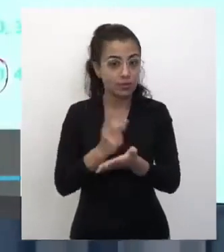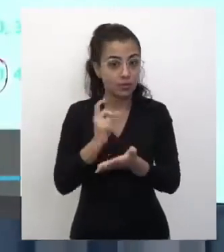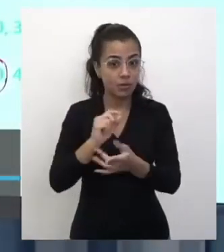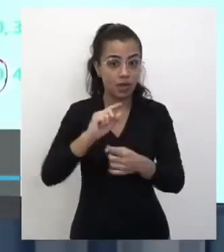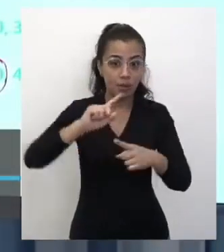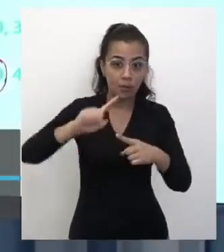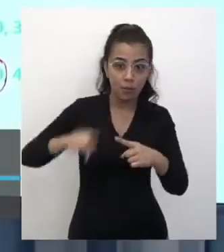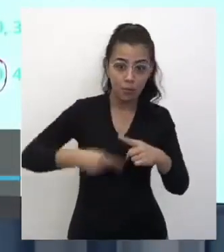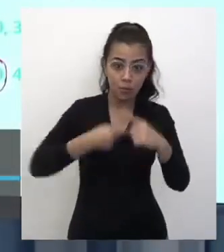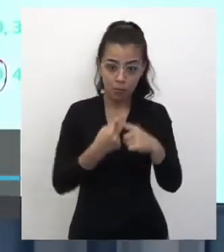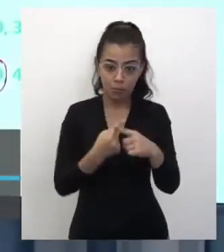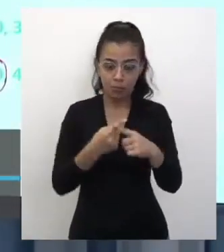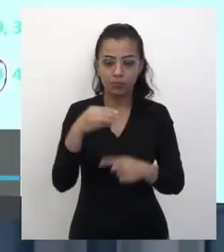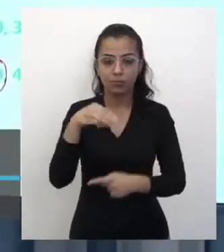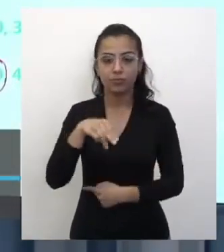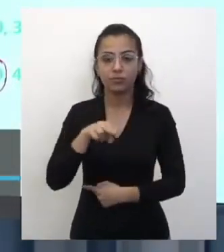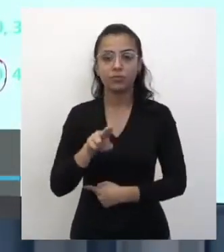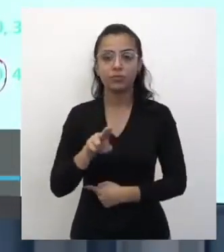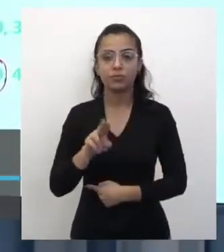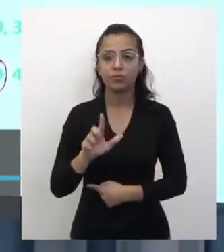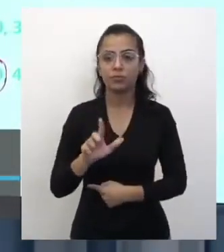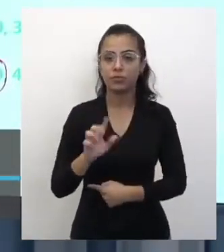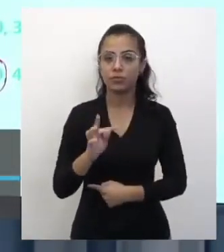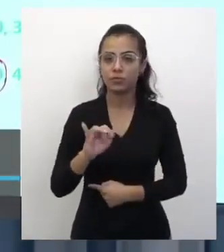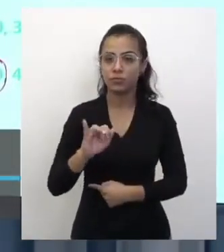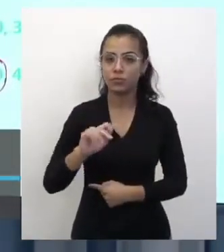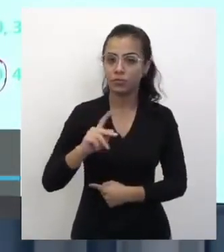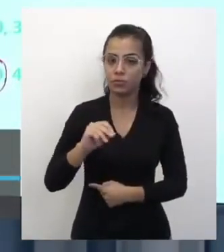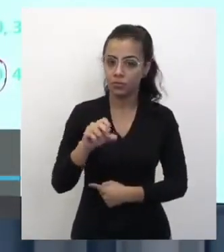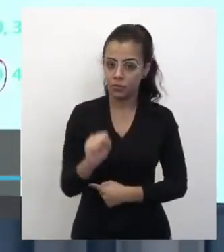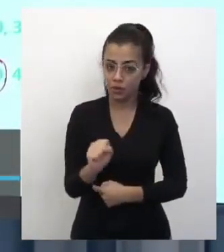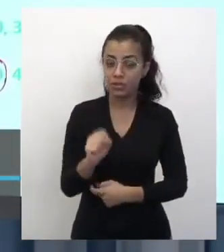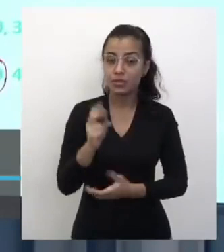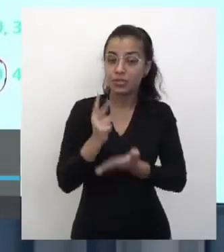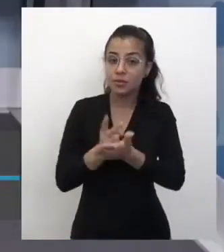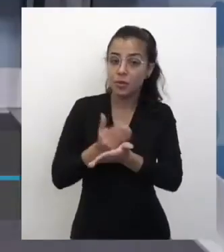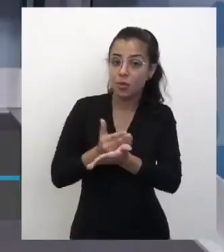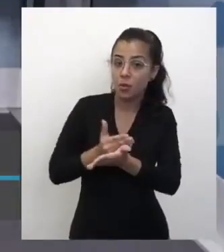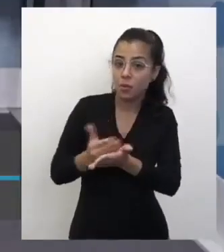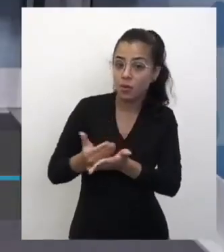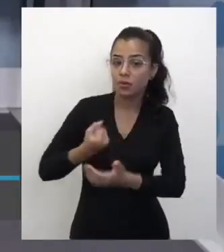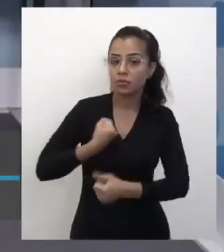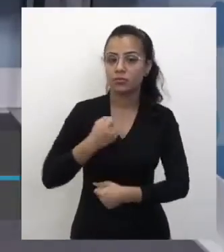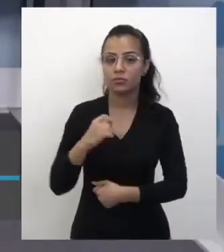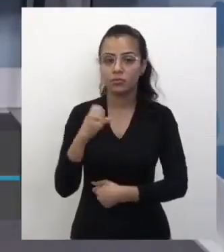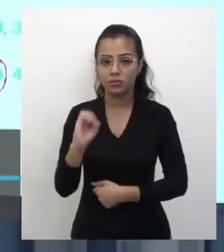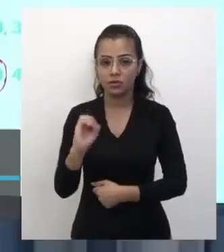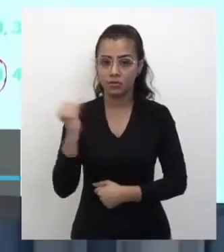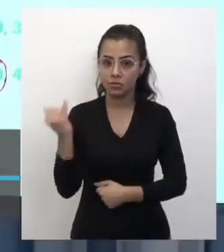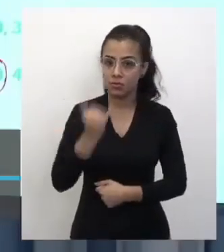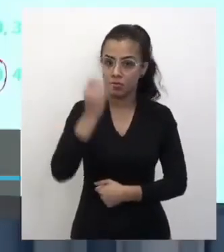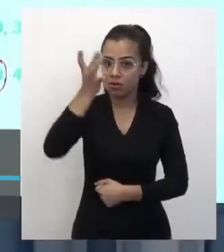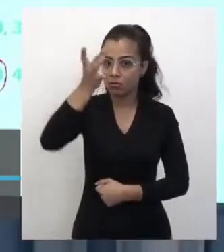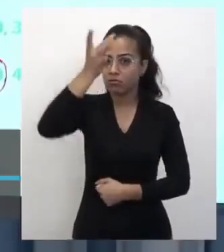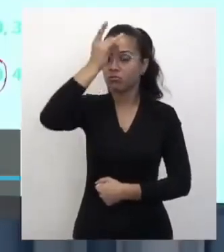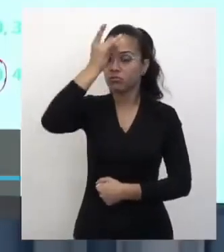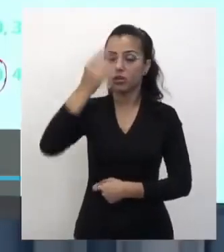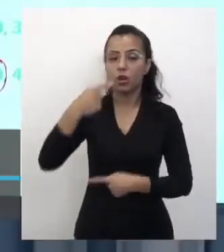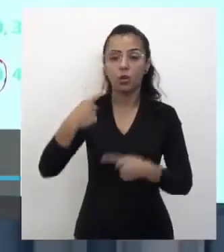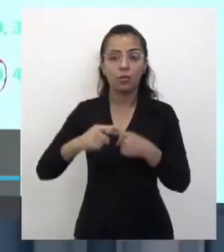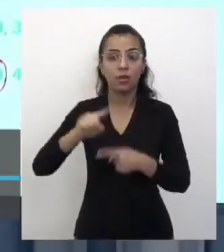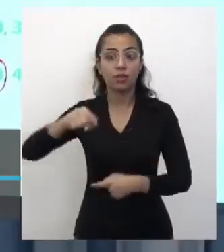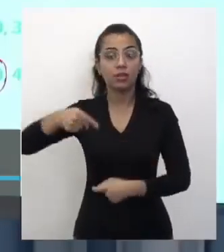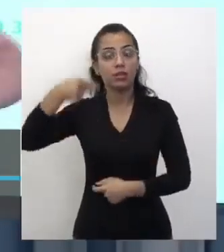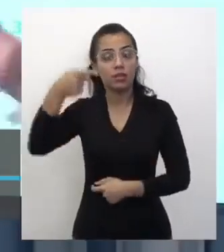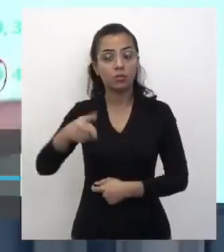grifa, múltiplos. Nos múltiplos, nós iniciamos pelo 0, né? Sim. Muito importante colocar isso, porque depois nós